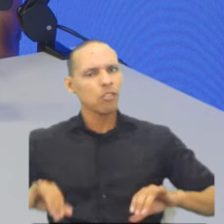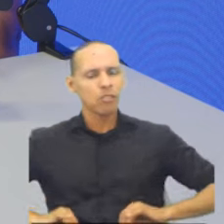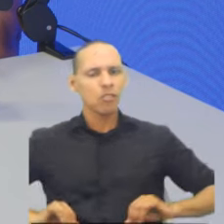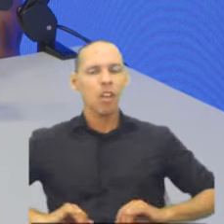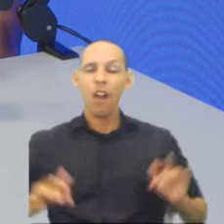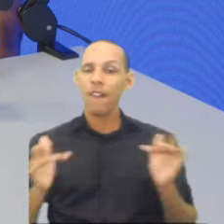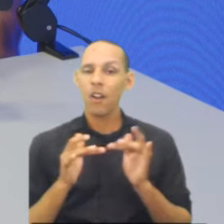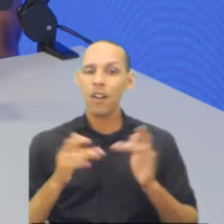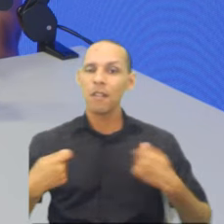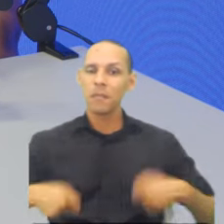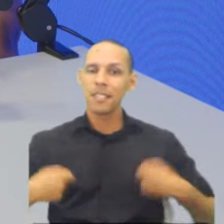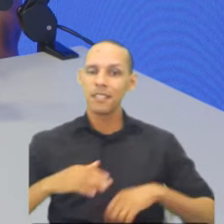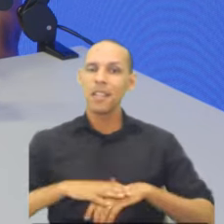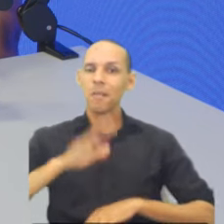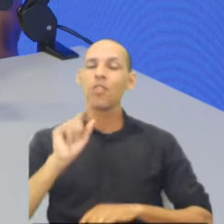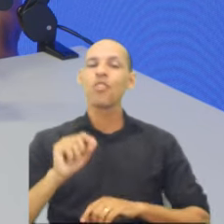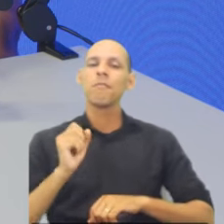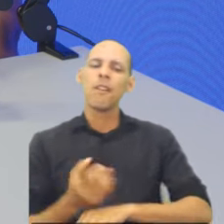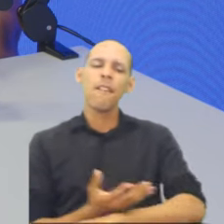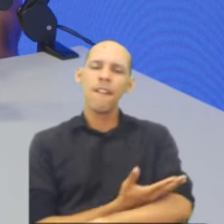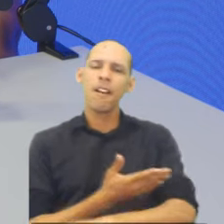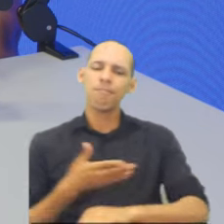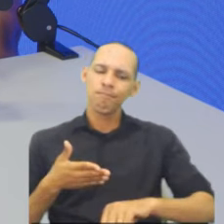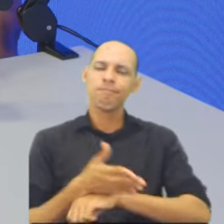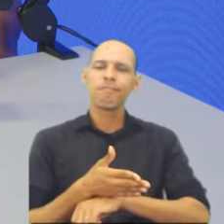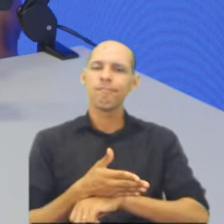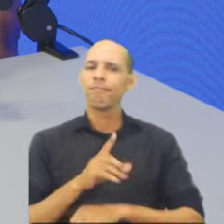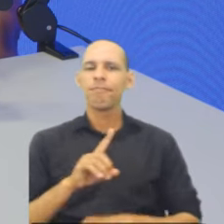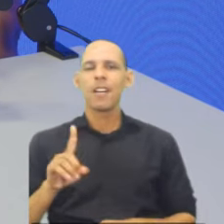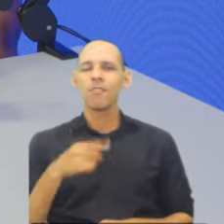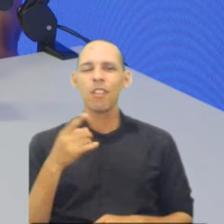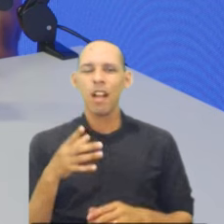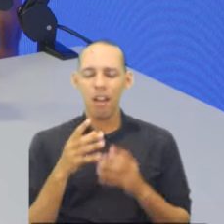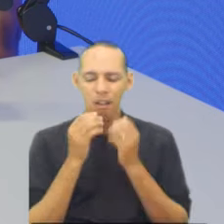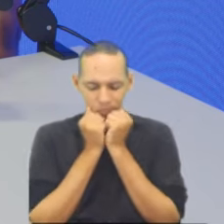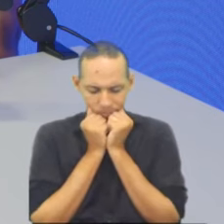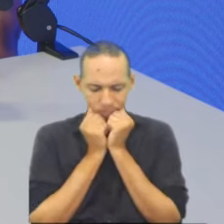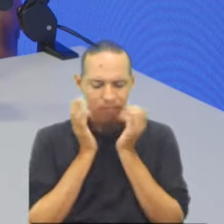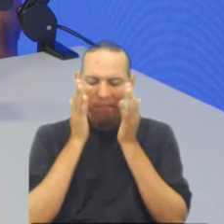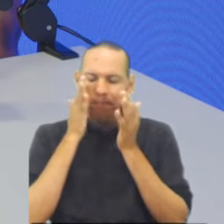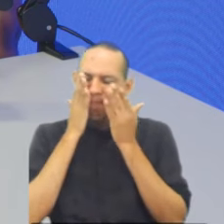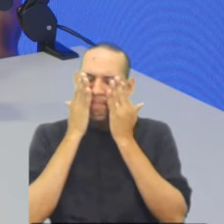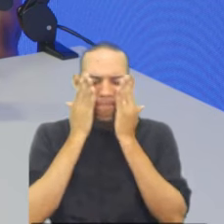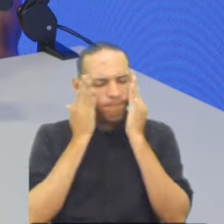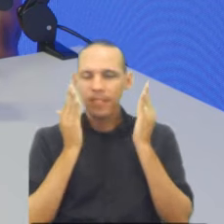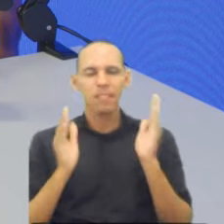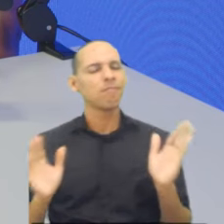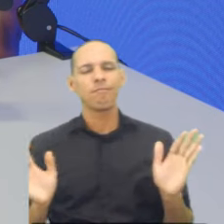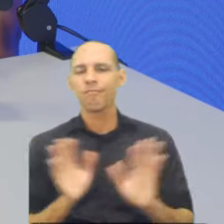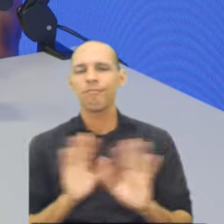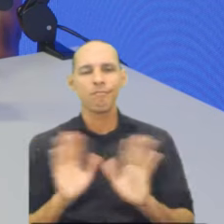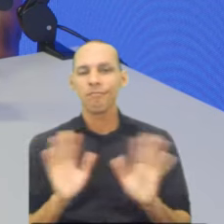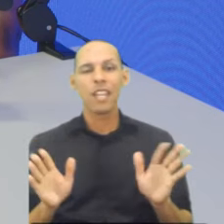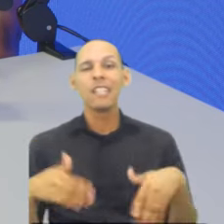contato mais com nossas emoções né não passar por cima que a gente aprendeu engolir choro é vai passa por cima